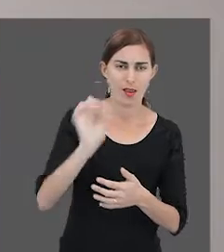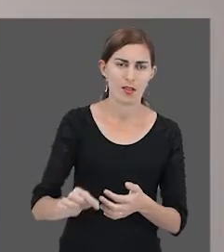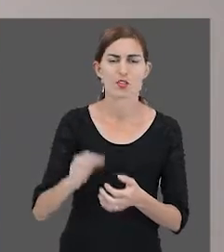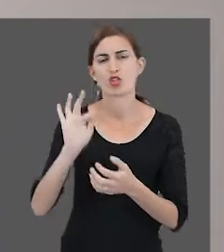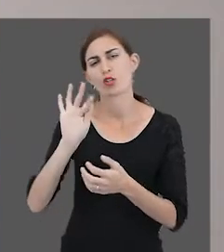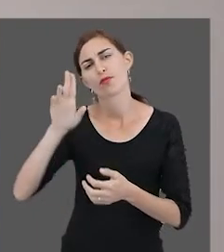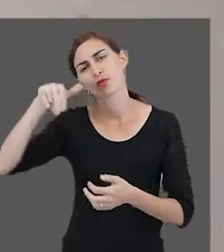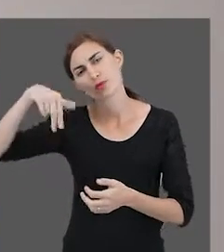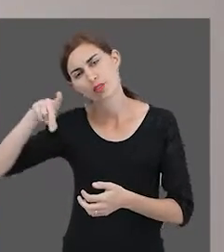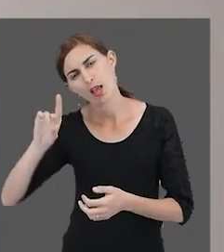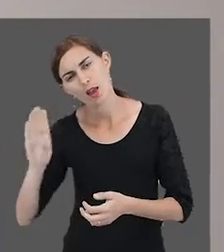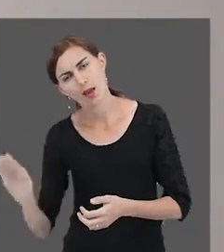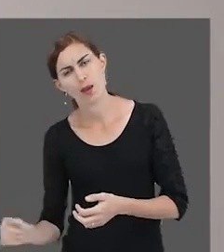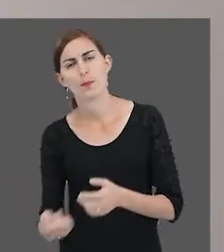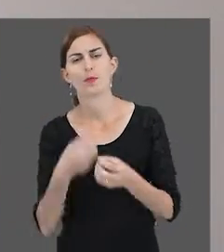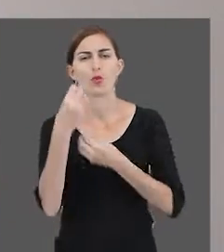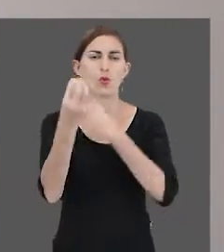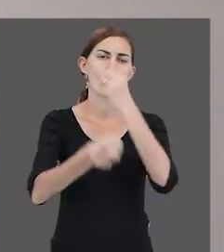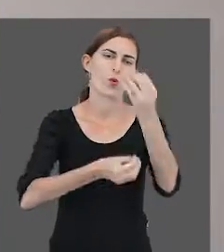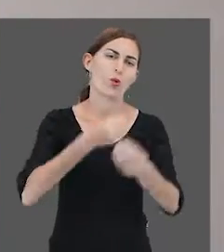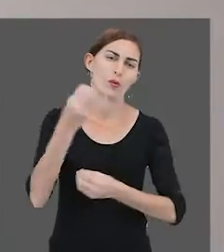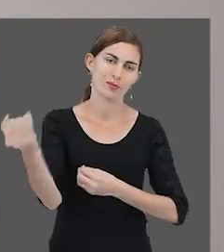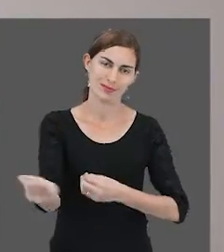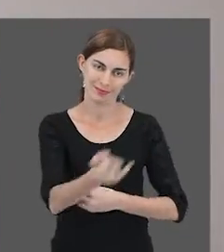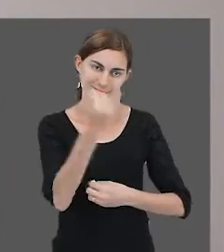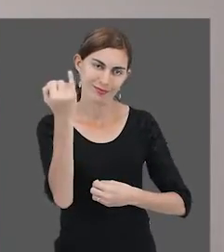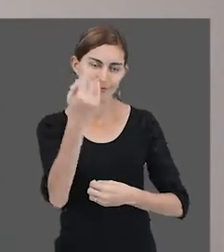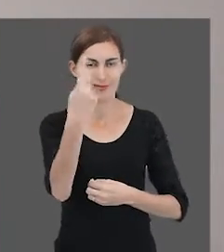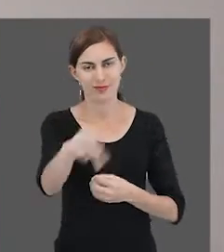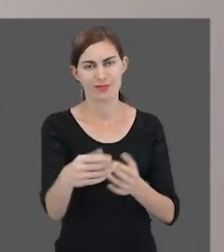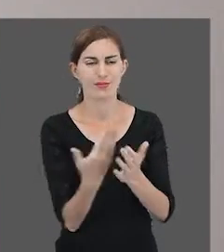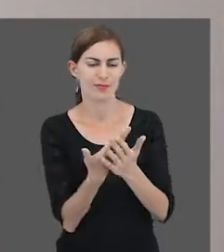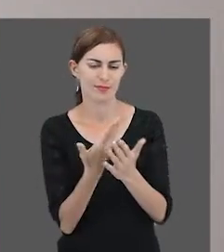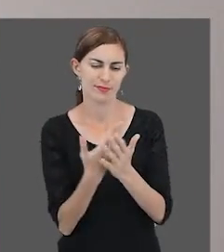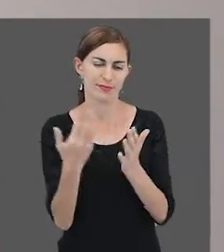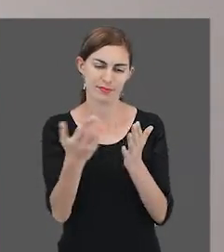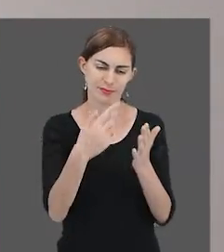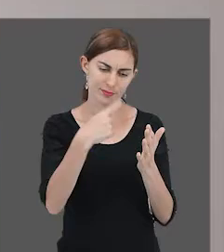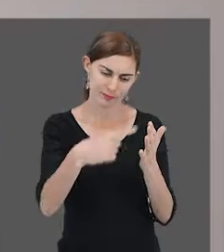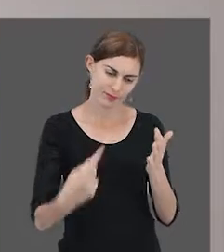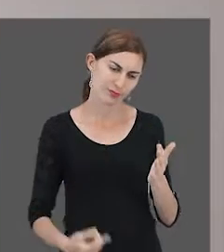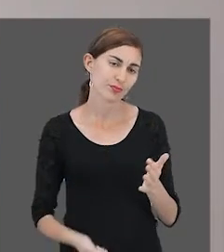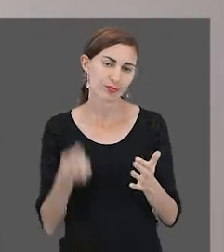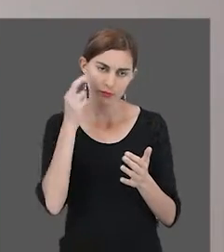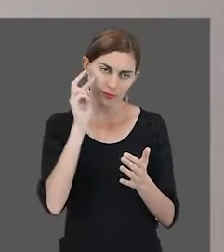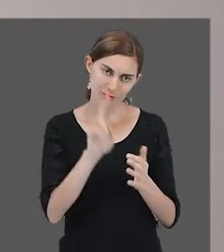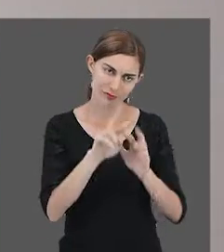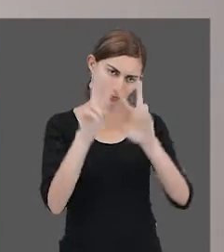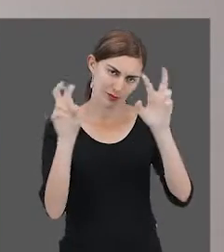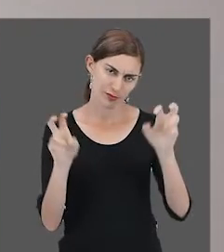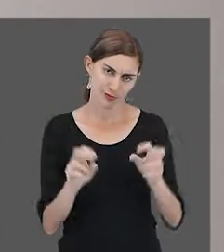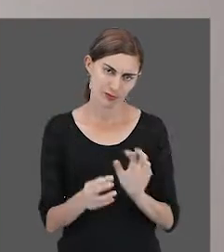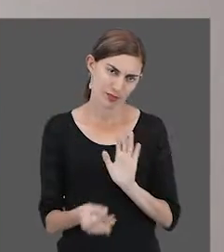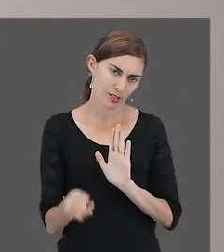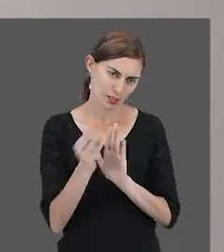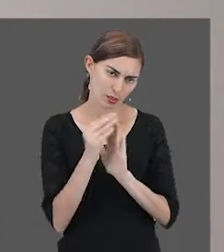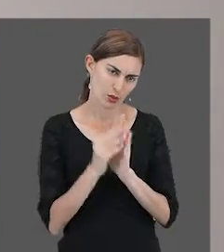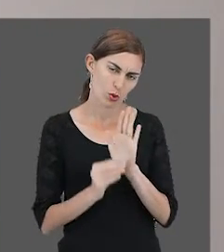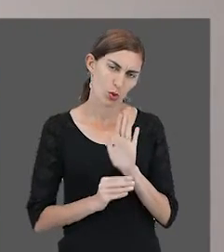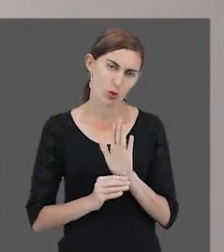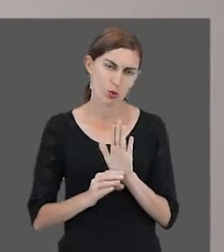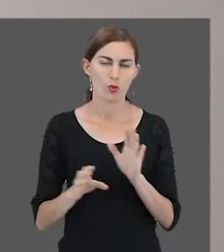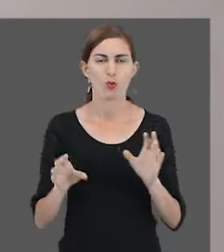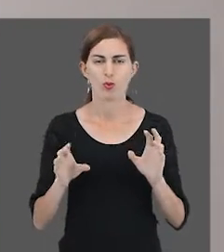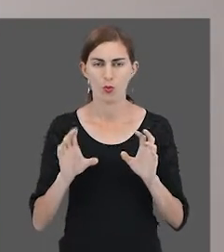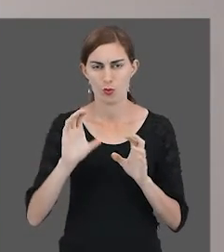é o Fundeb, como é que é a aplicação do Fundeb. Então é importante que você pegue essa apostila para rever esse assunto, para acrescentar